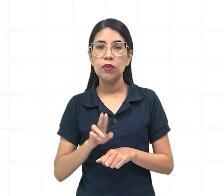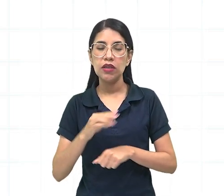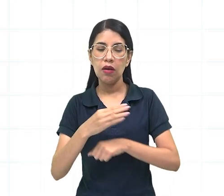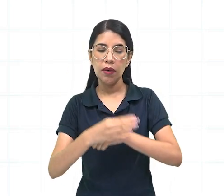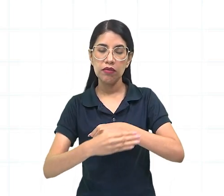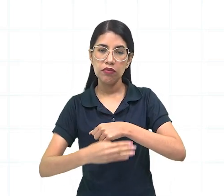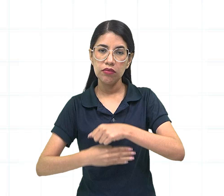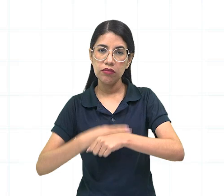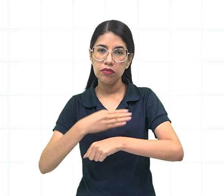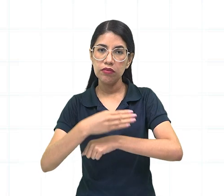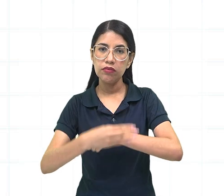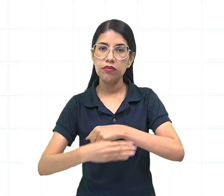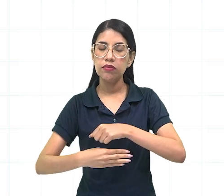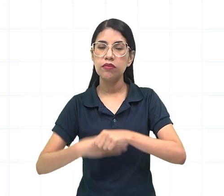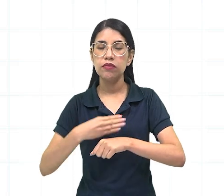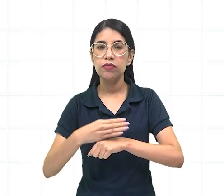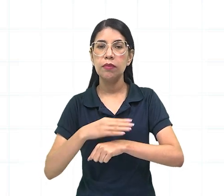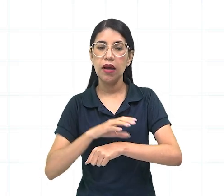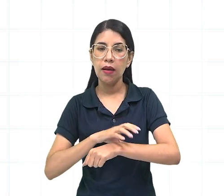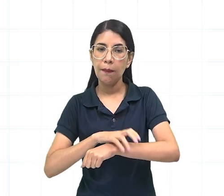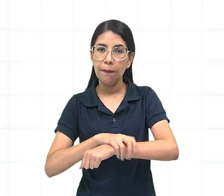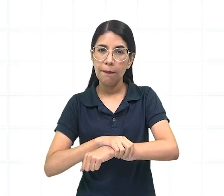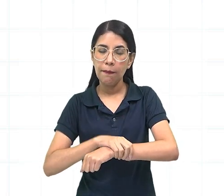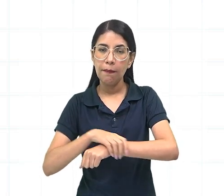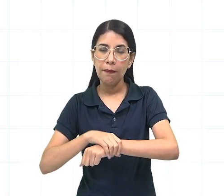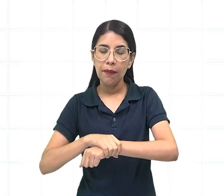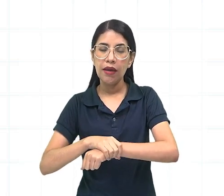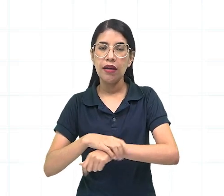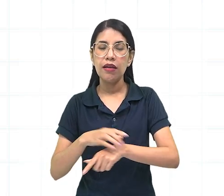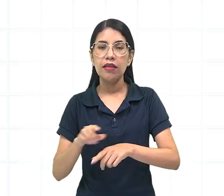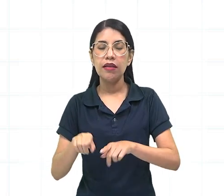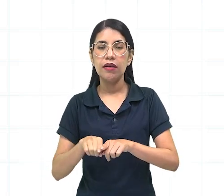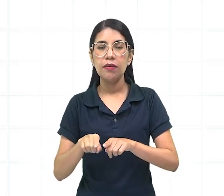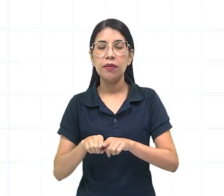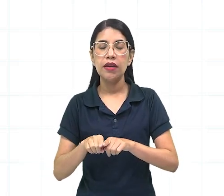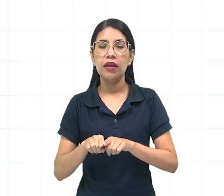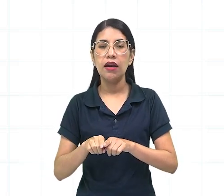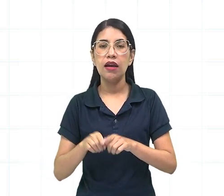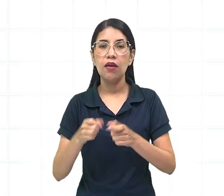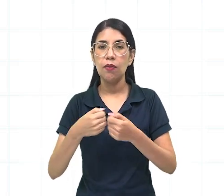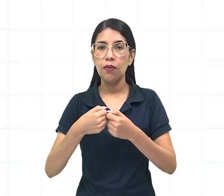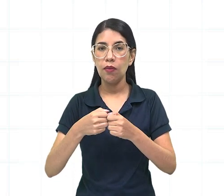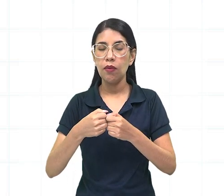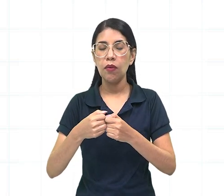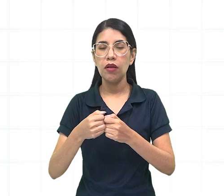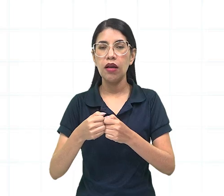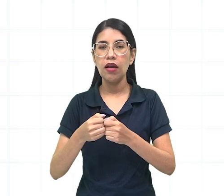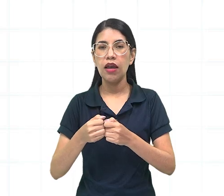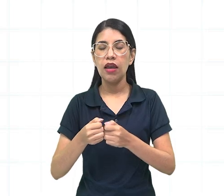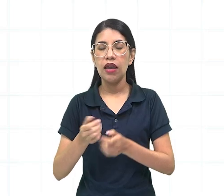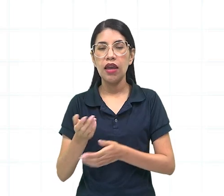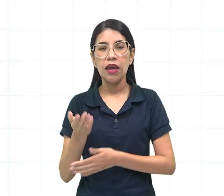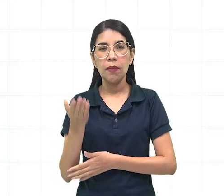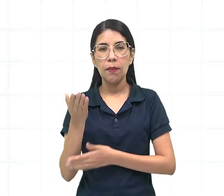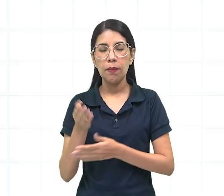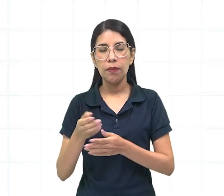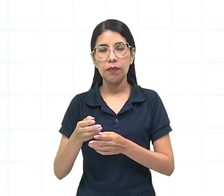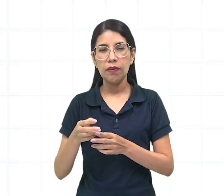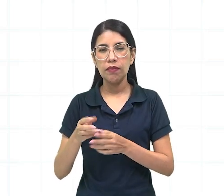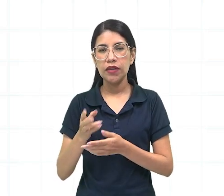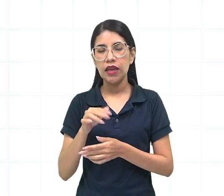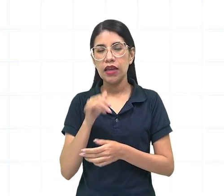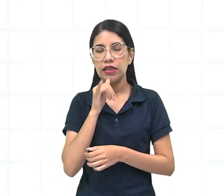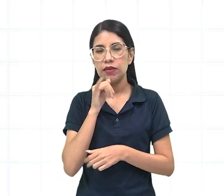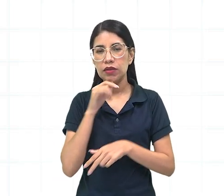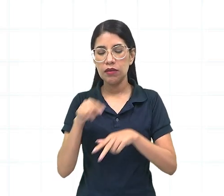comprimir a área lesionada e manter a articulação elevada acima do nível do coração para reduzir